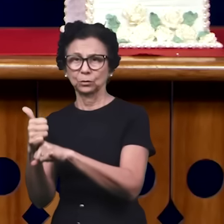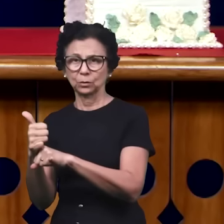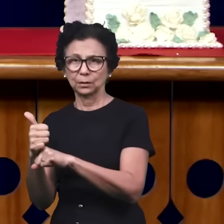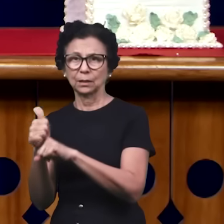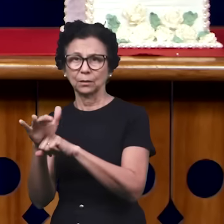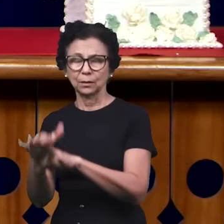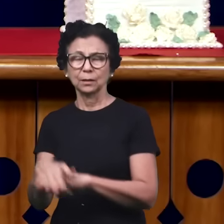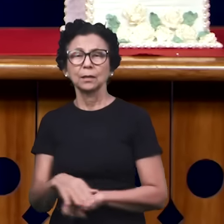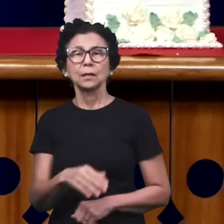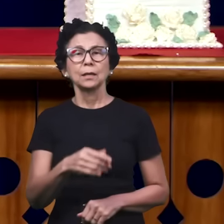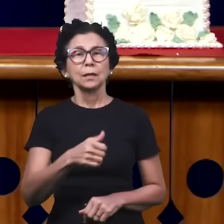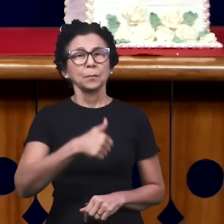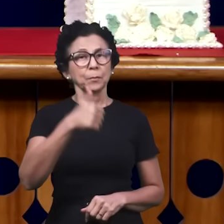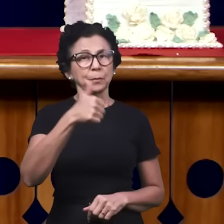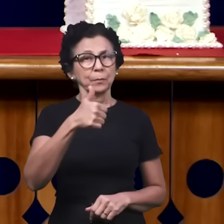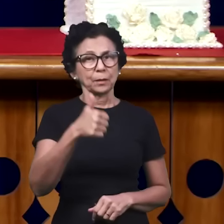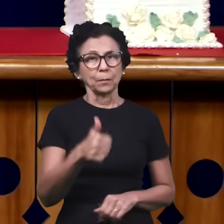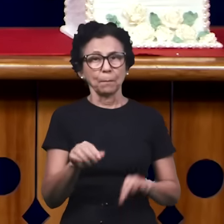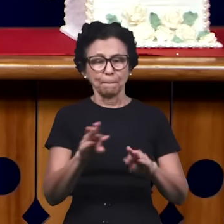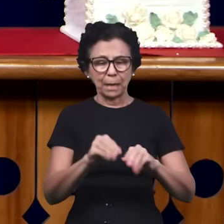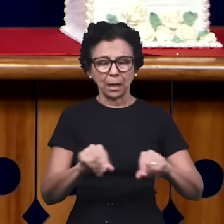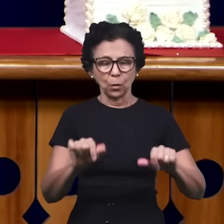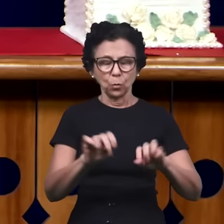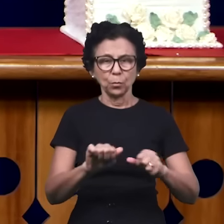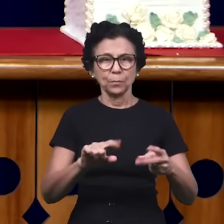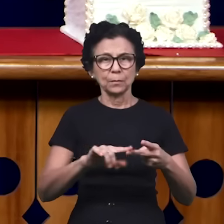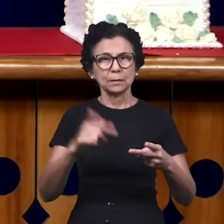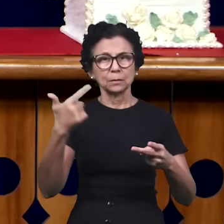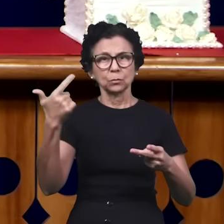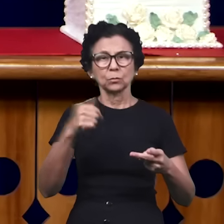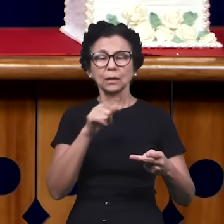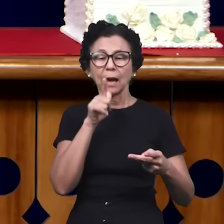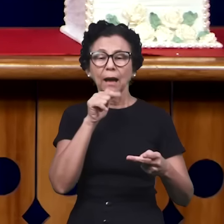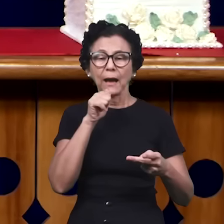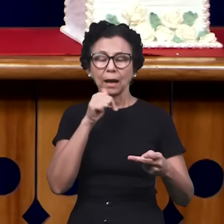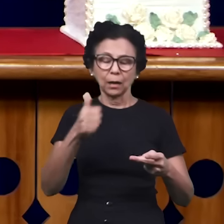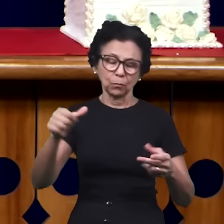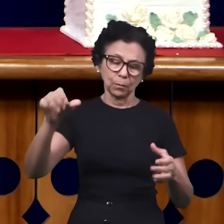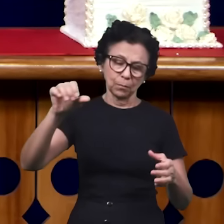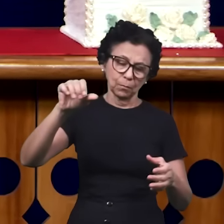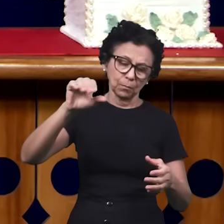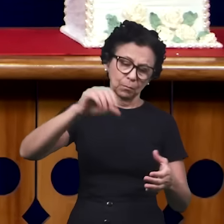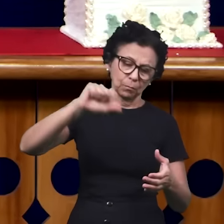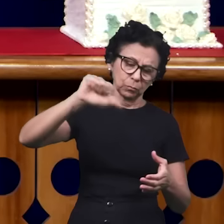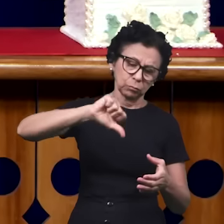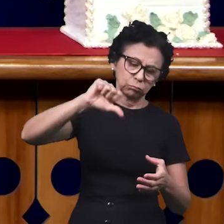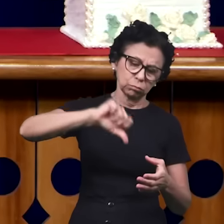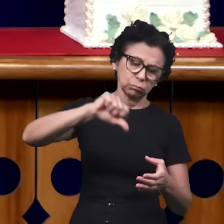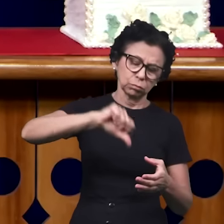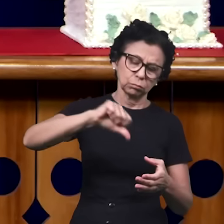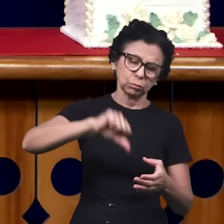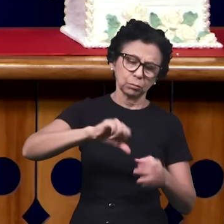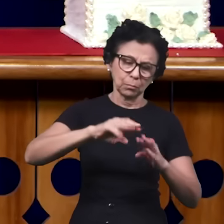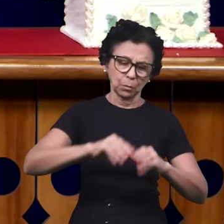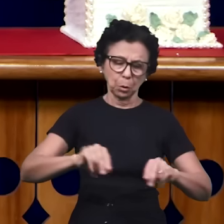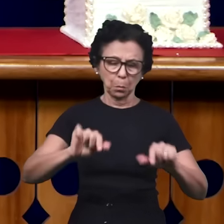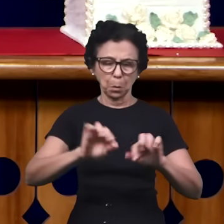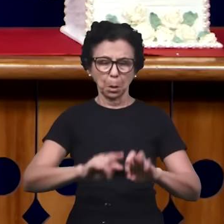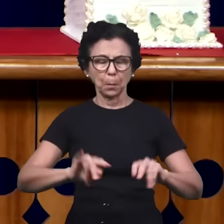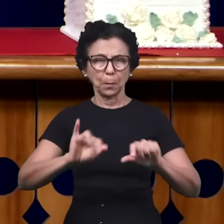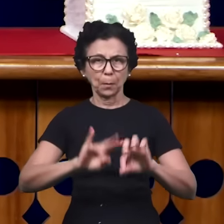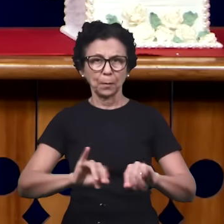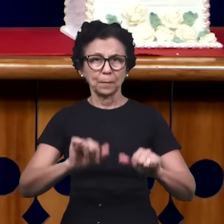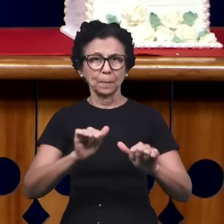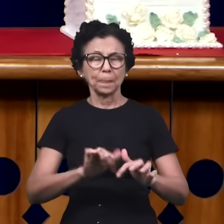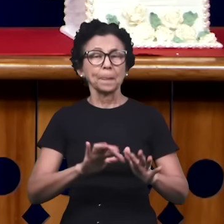coloca água. Então a água amolece o barro e ele pode dar forma. Na nossa vida, o que nos faz amolecer de nós mesmos, ou seja, daquilo